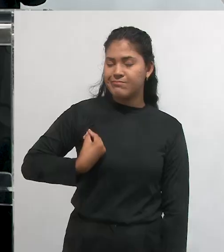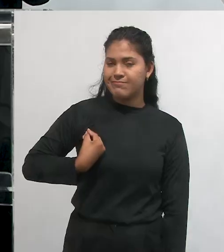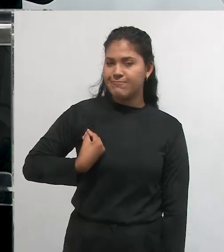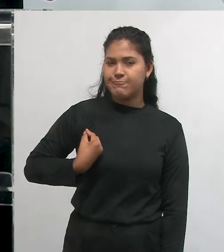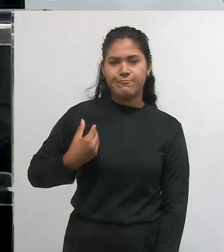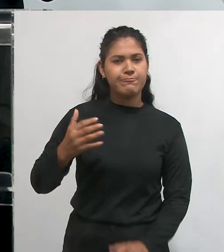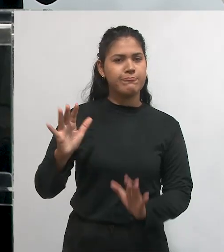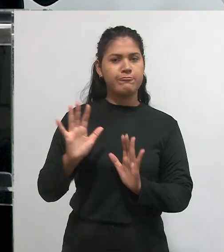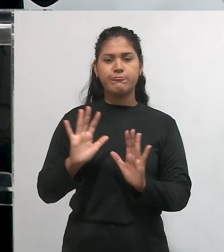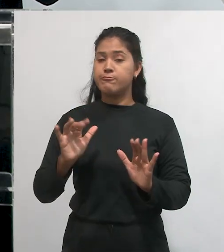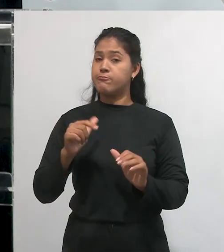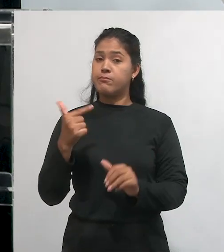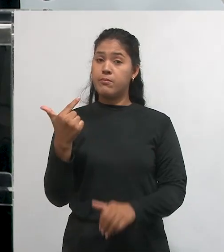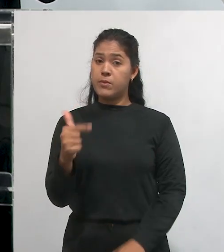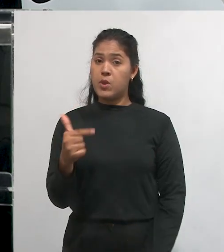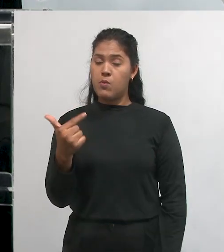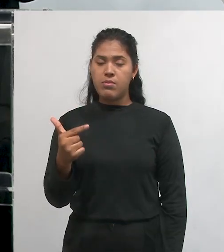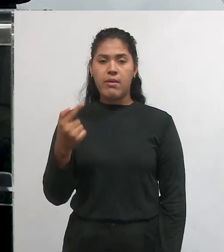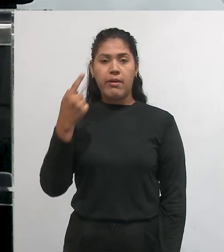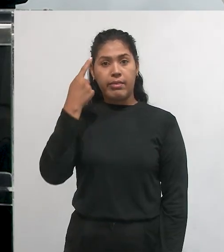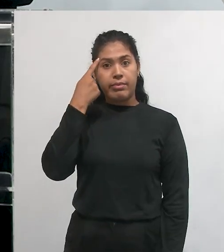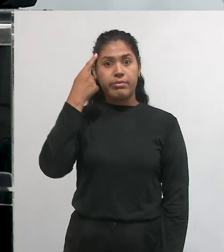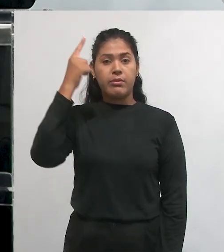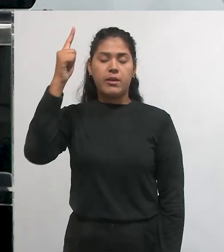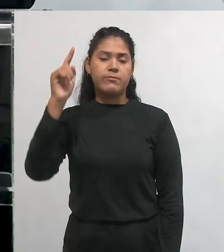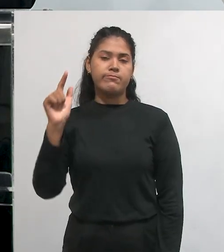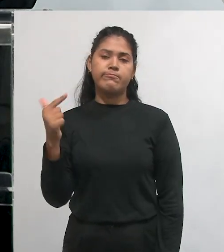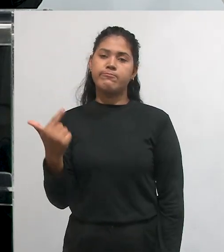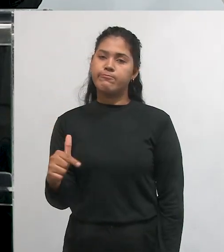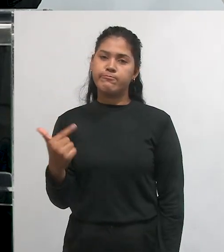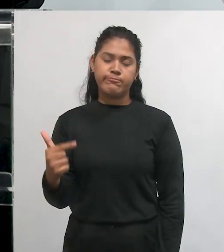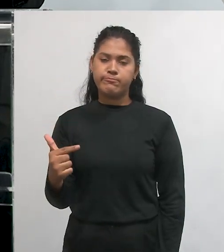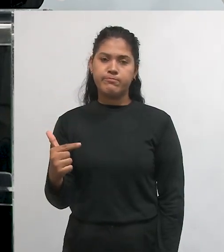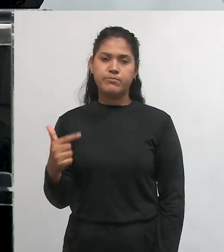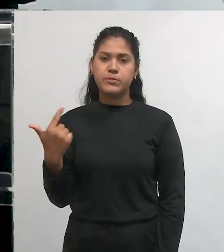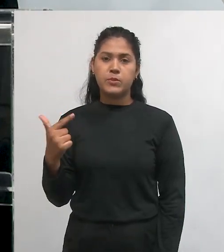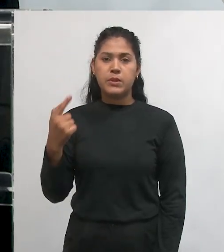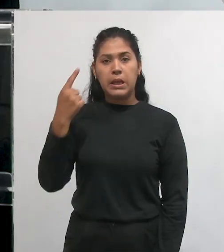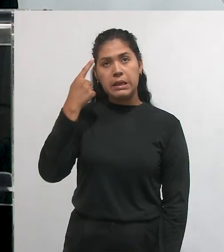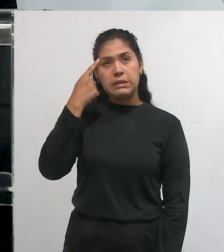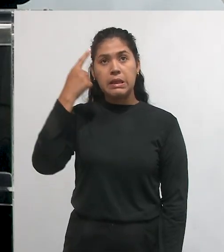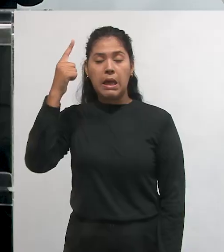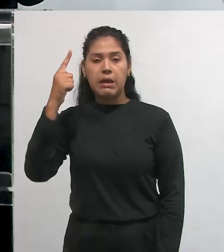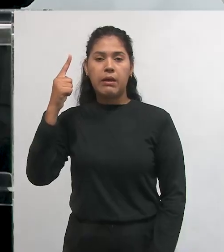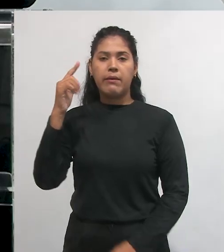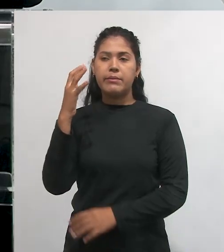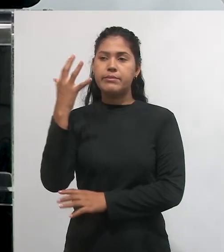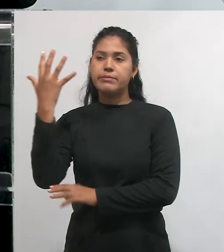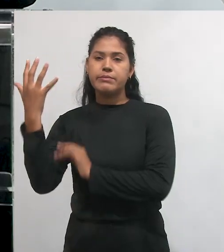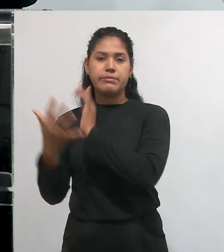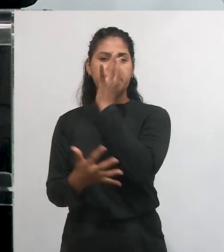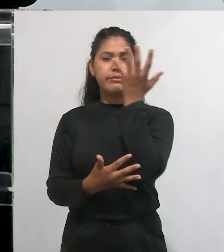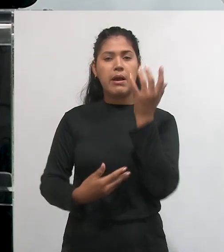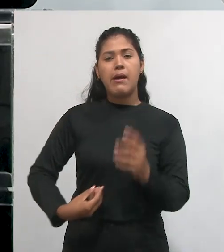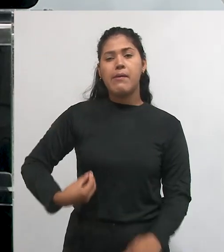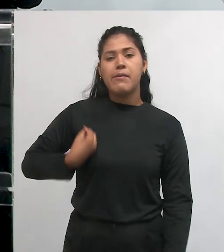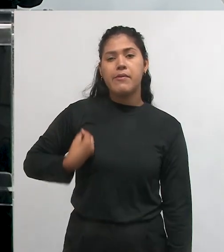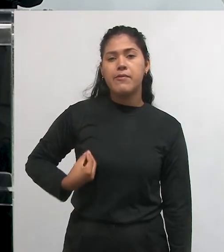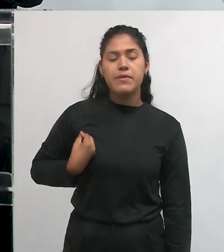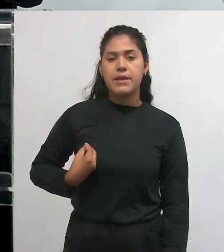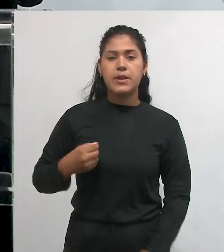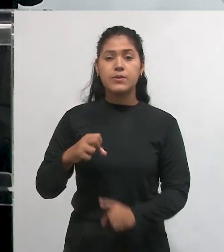ser humano não tem essa, não se debate a finalidade de uma natureza humana ou outra. O que